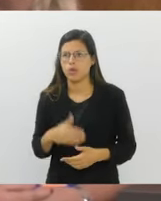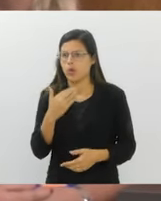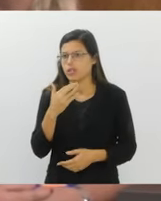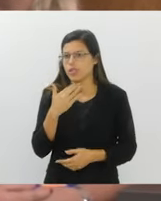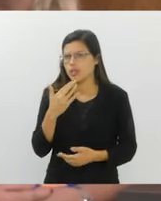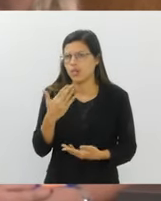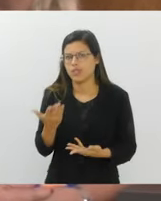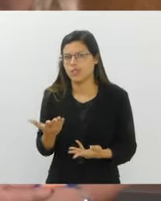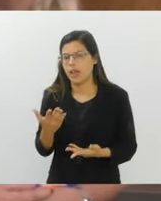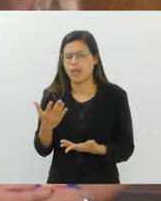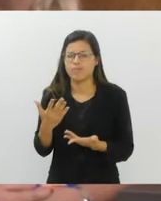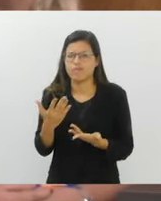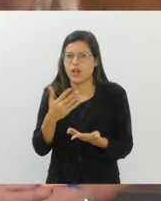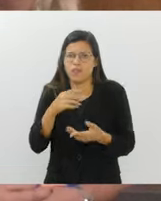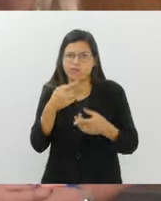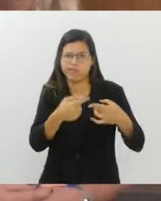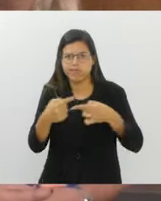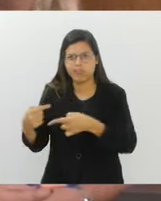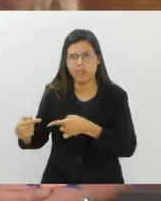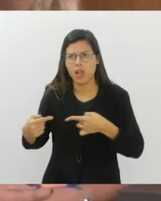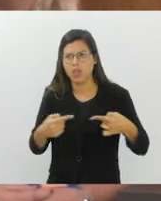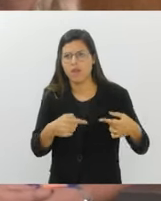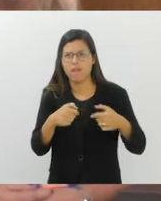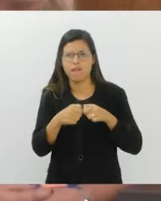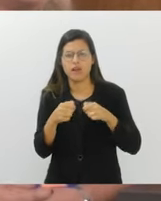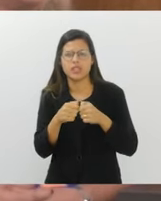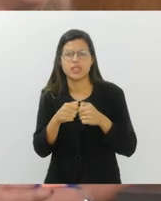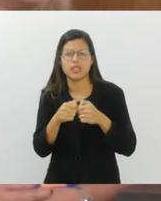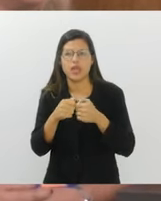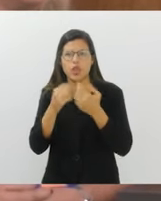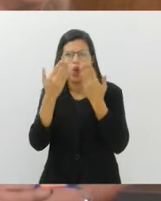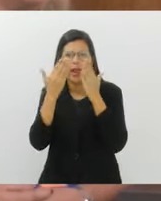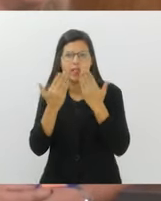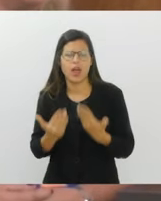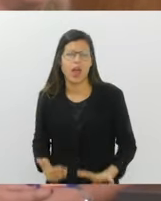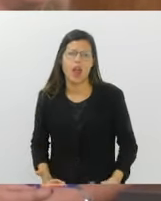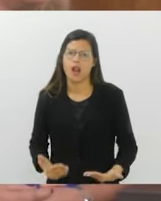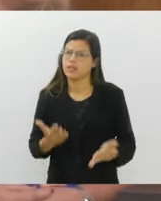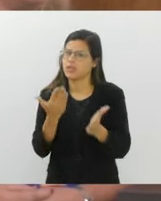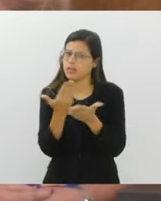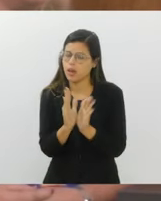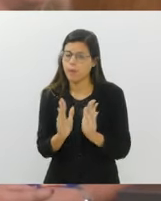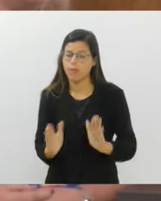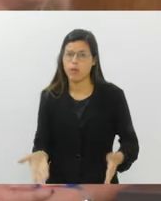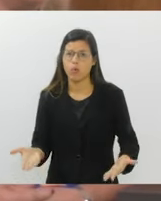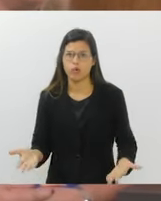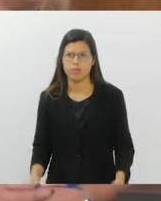ficar inventando história. A toda hora fazer diagnóstico, Pomba. Chega de diagnóstico.